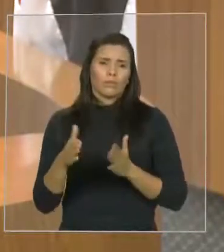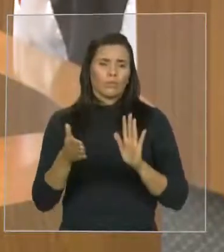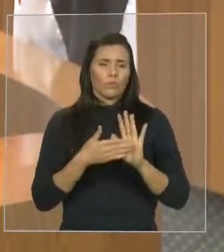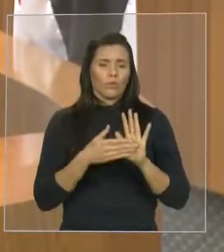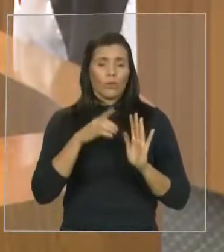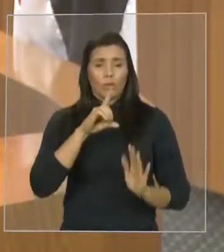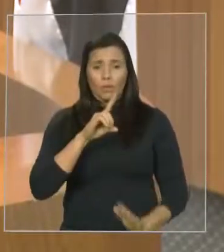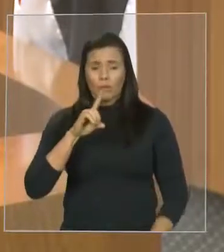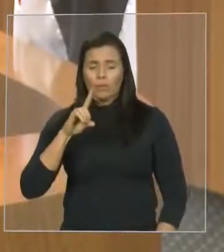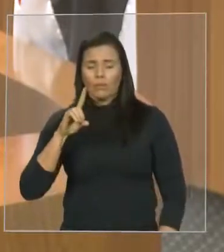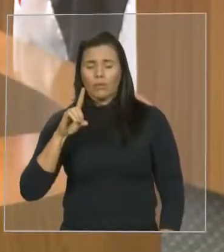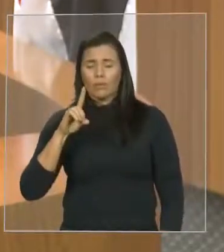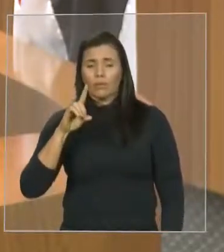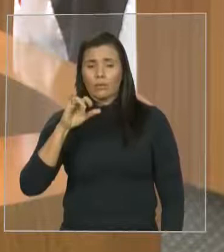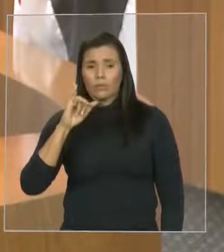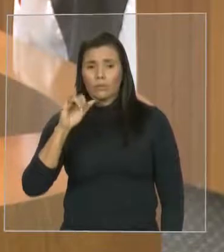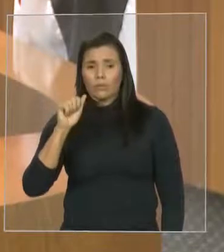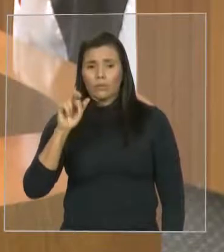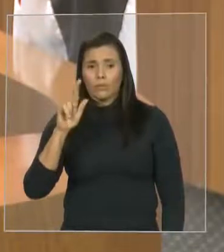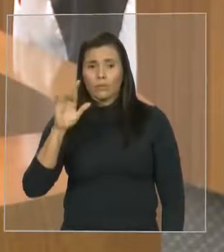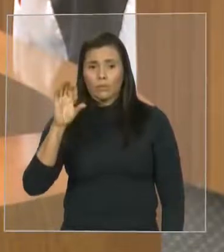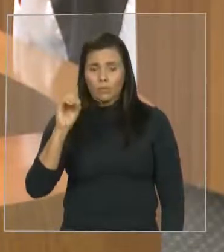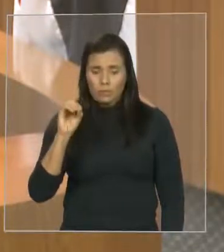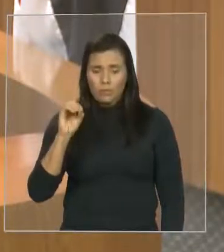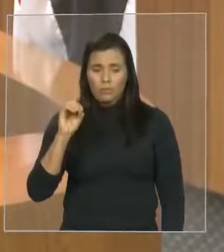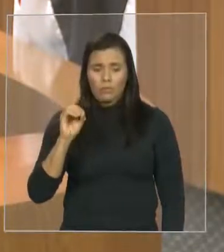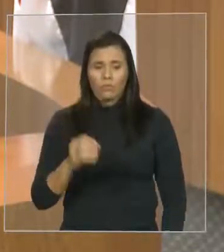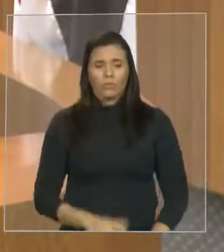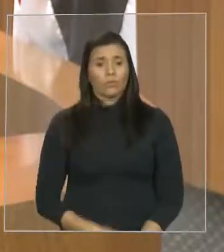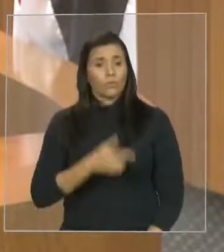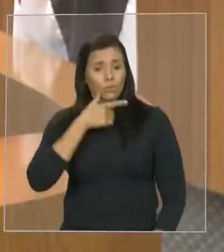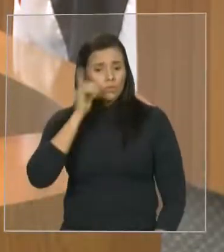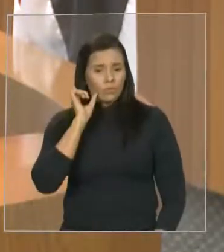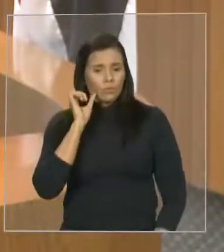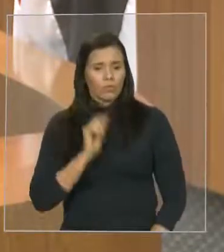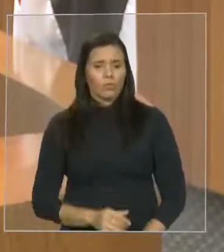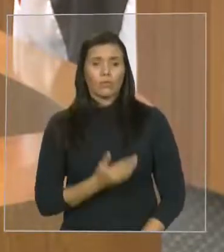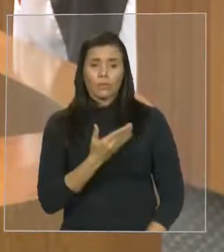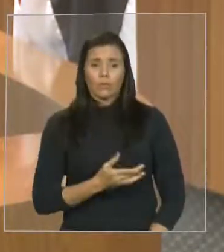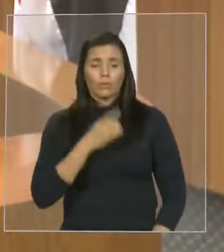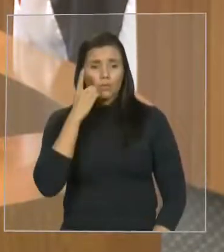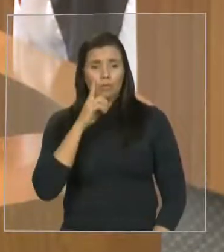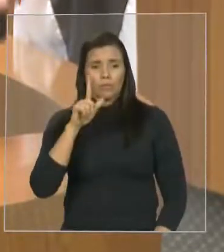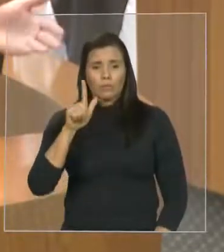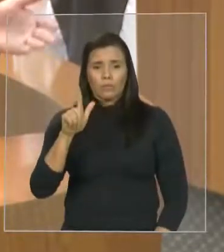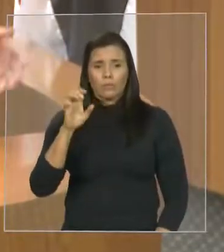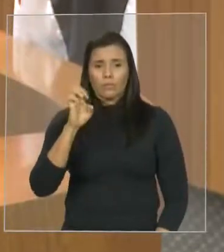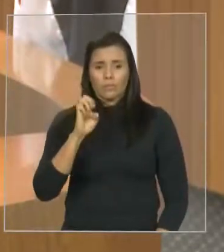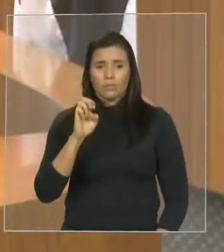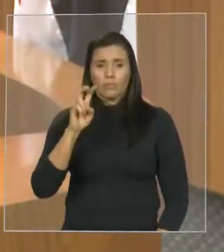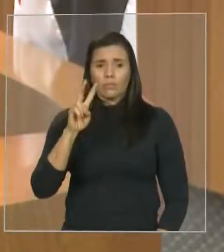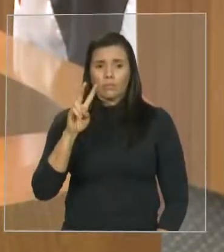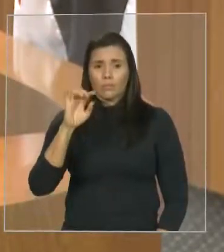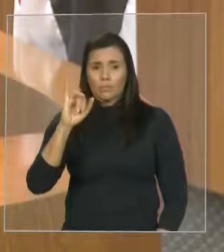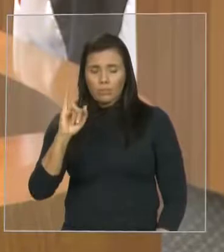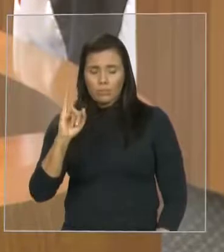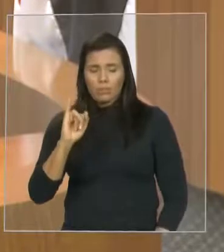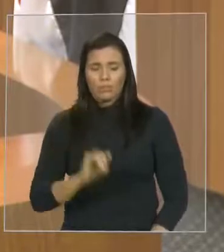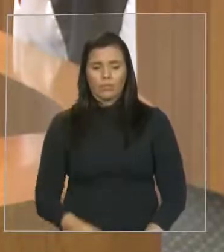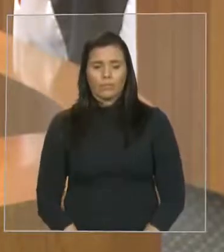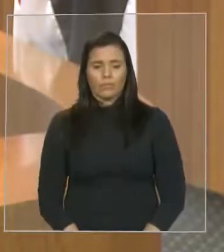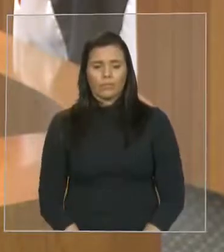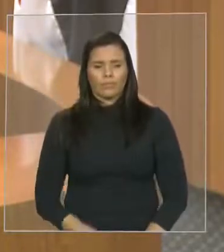ser levada à apreciação do relator desse projeto de lei, que é o deputado Levi Pontes. Portanto, na reunião da Comissão de Constituição e